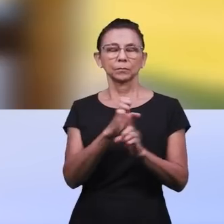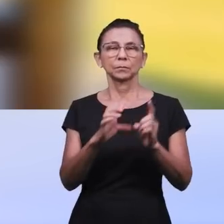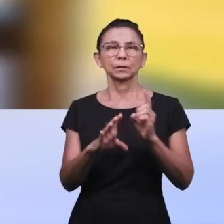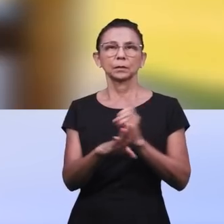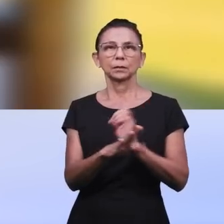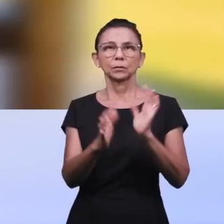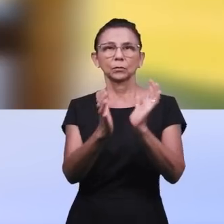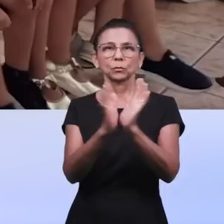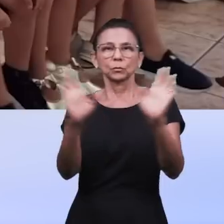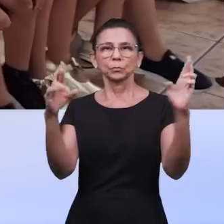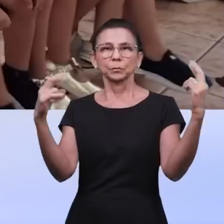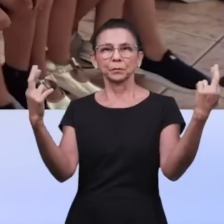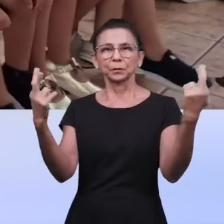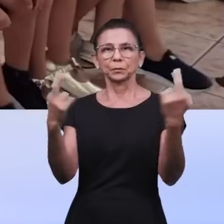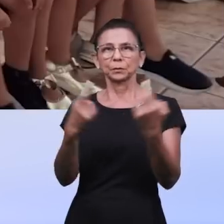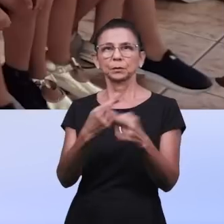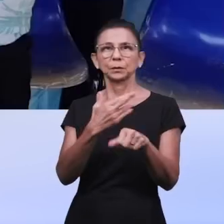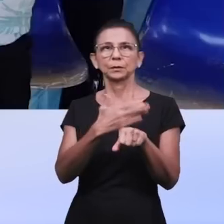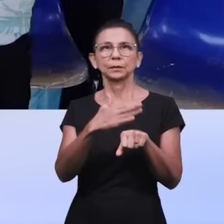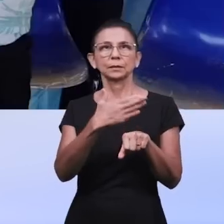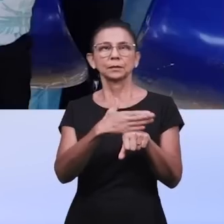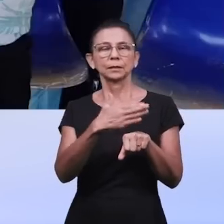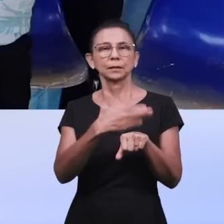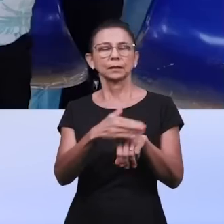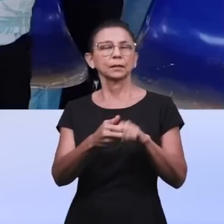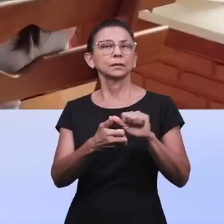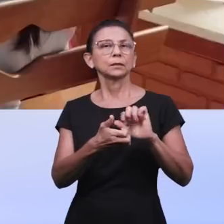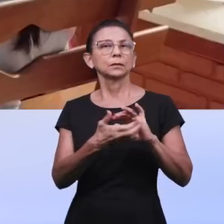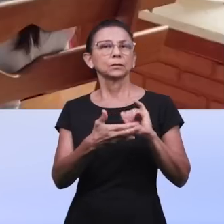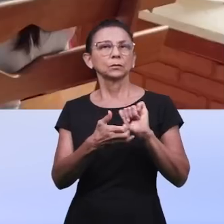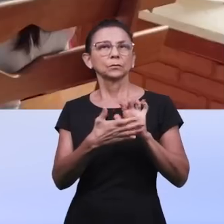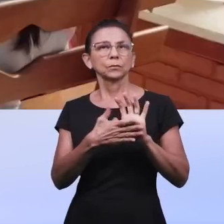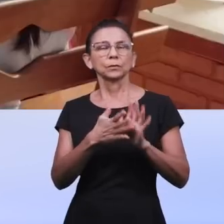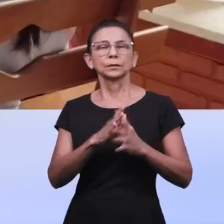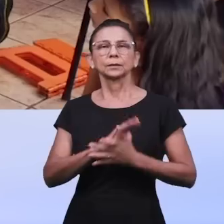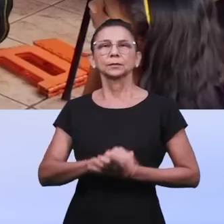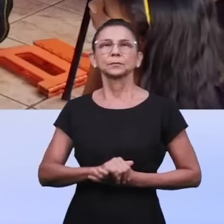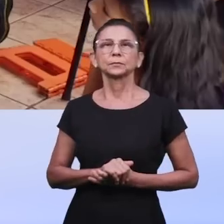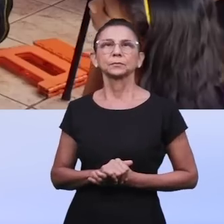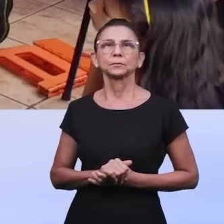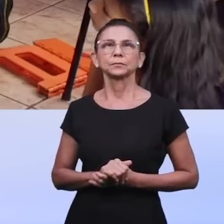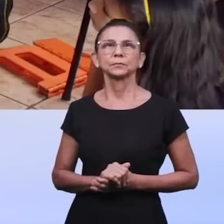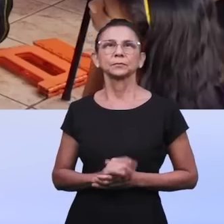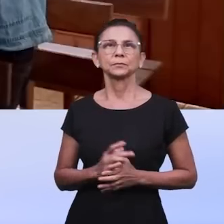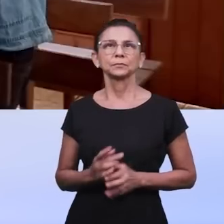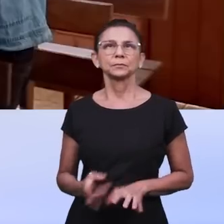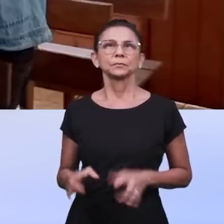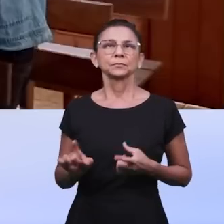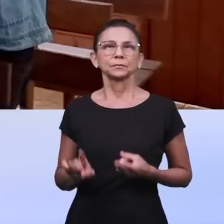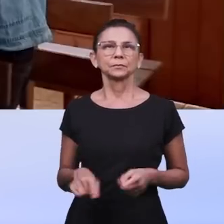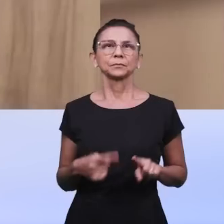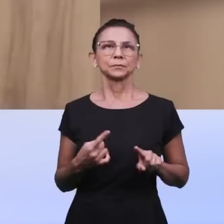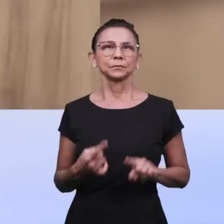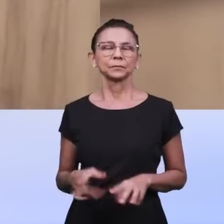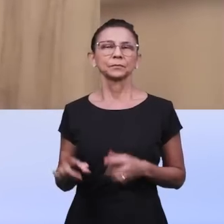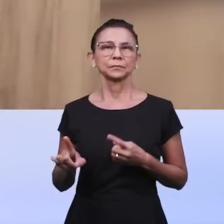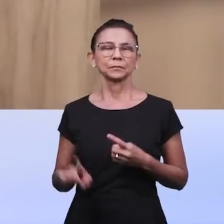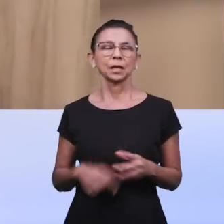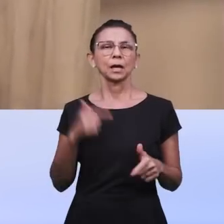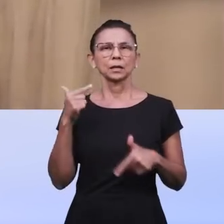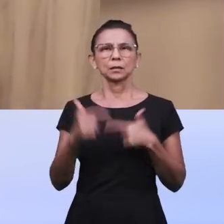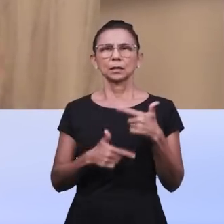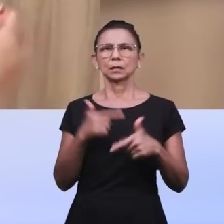EBD, as classes estavam reunidas para ensaiarem os louvores e aprenderem mais do Senhor Jesus.